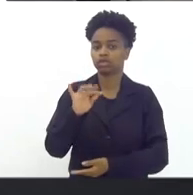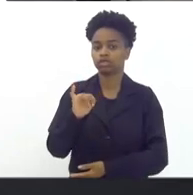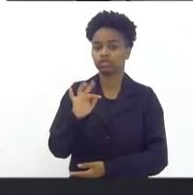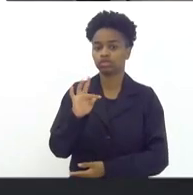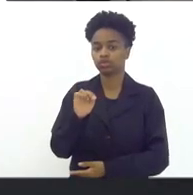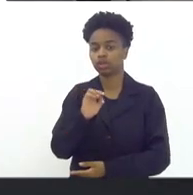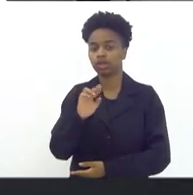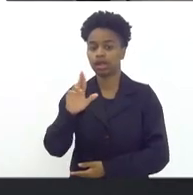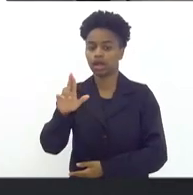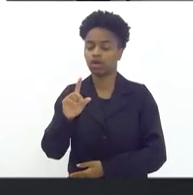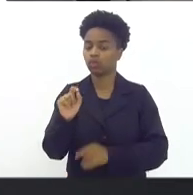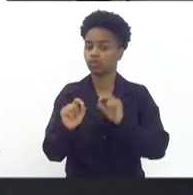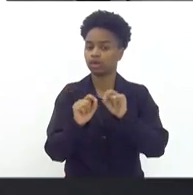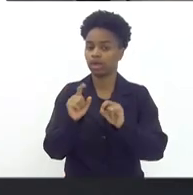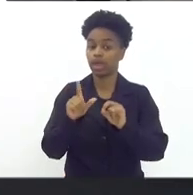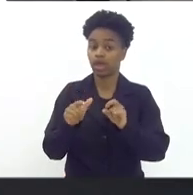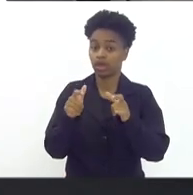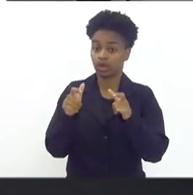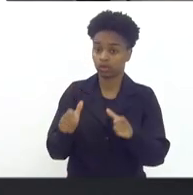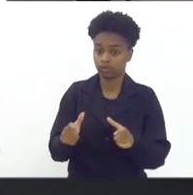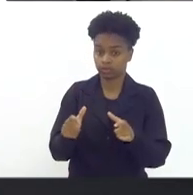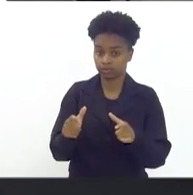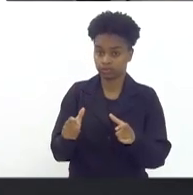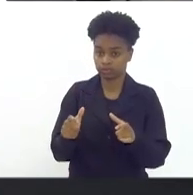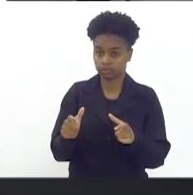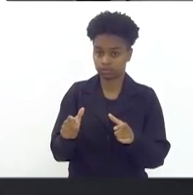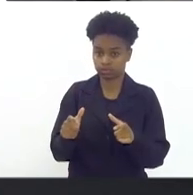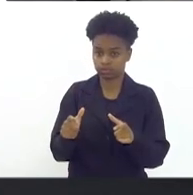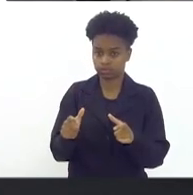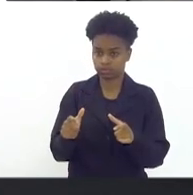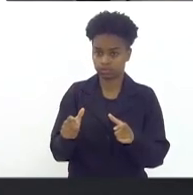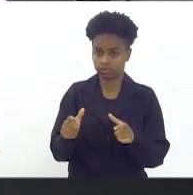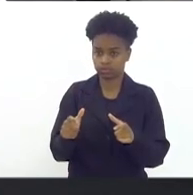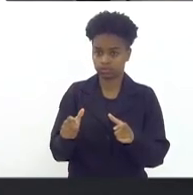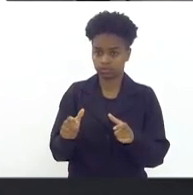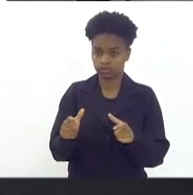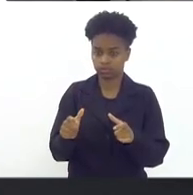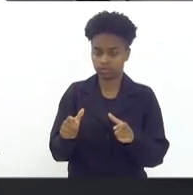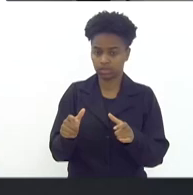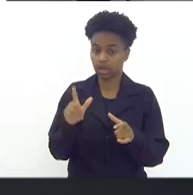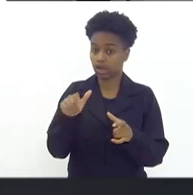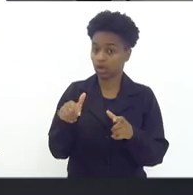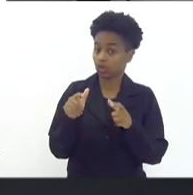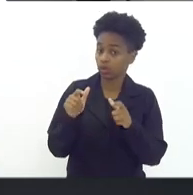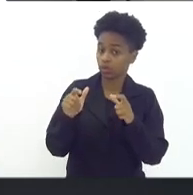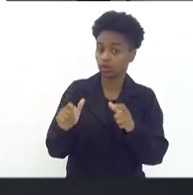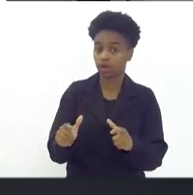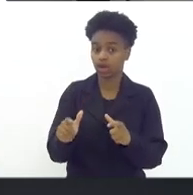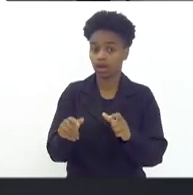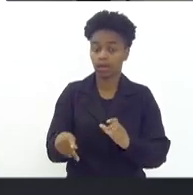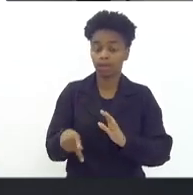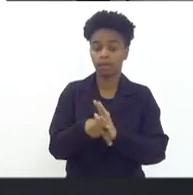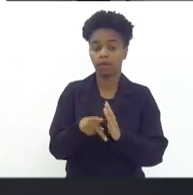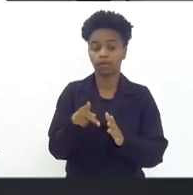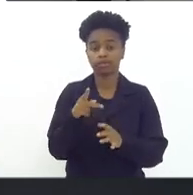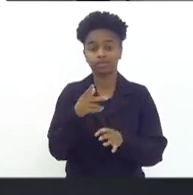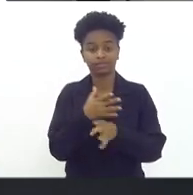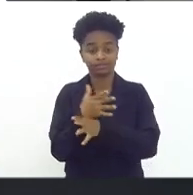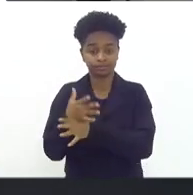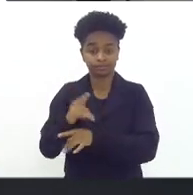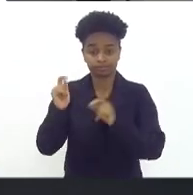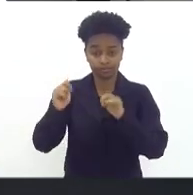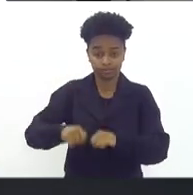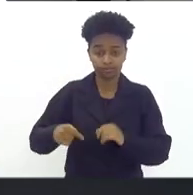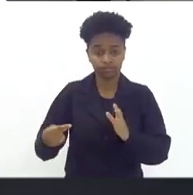espaço isso Doutor Serginho ele ele que é o espaço para os municípios se